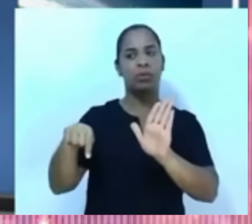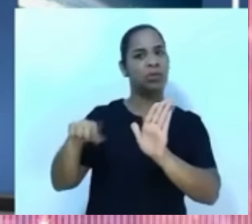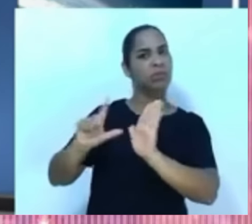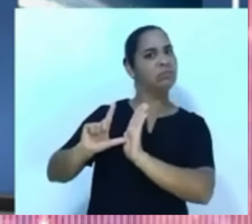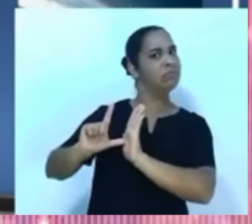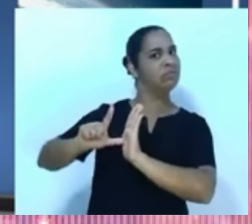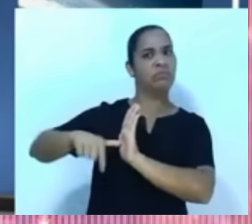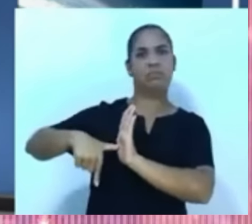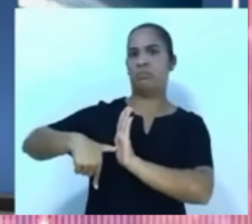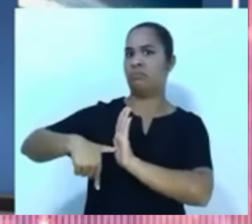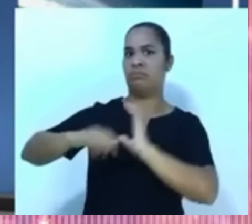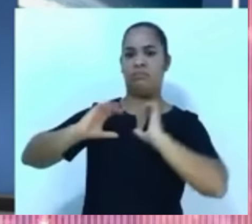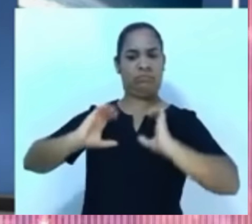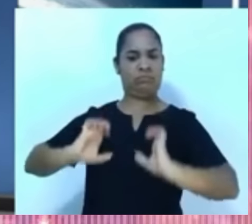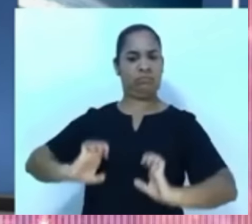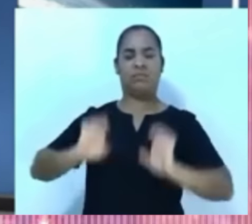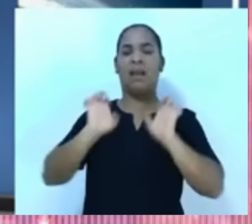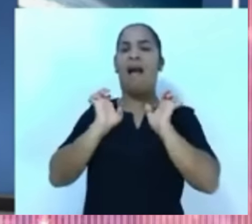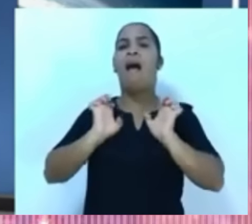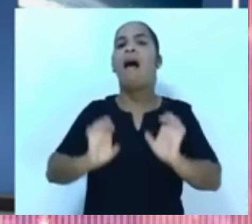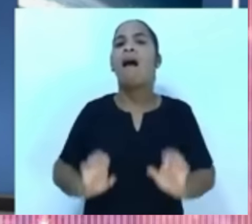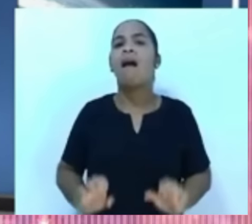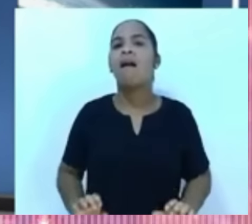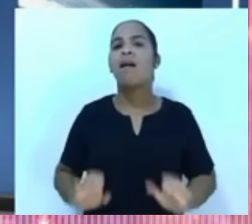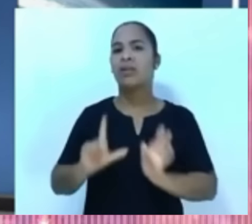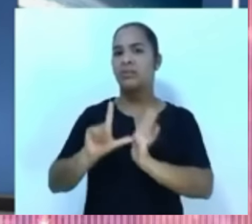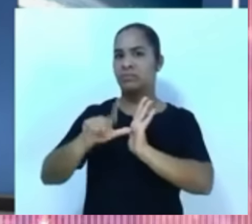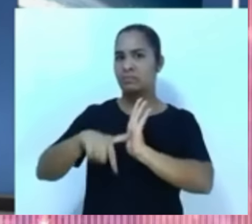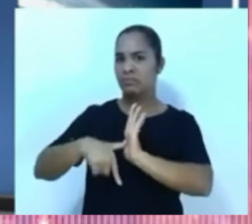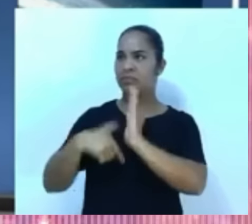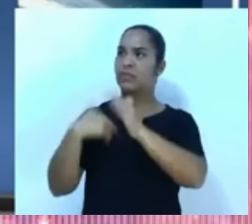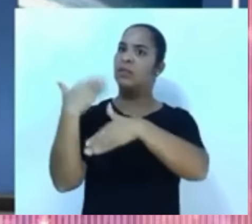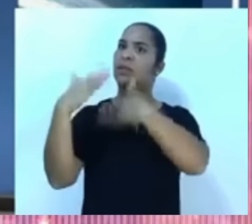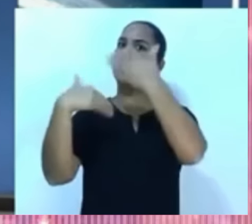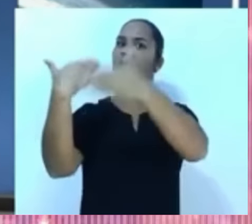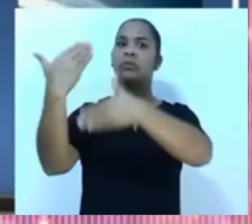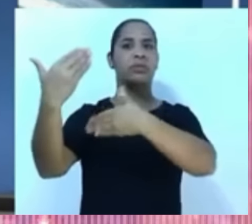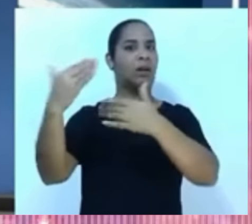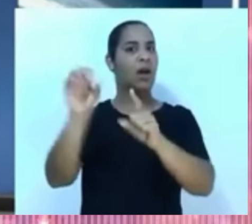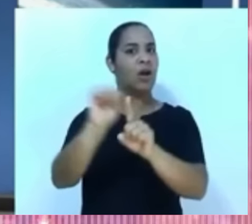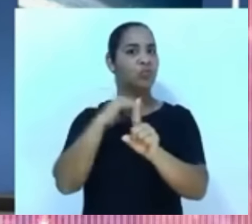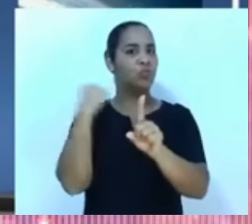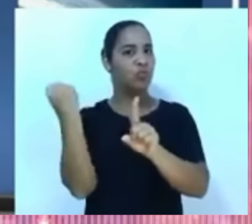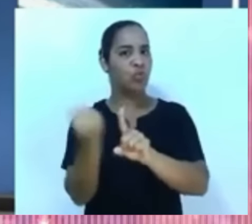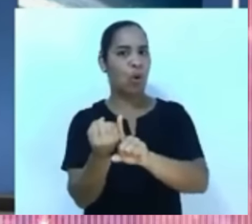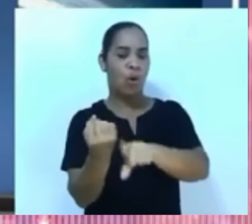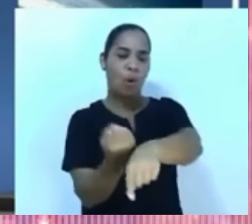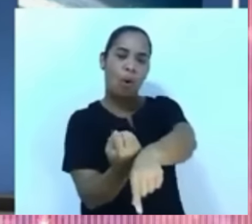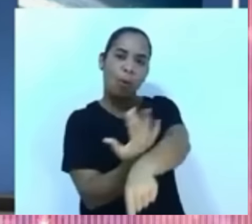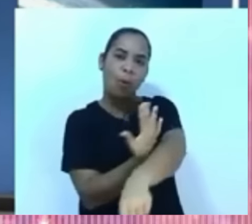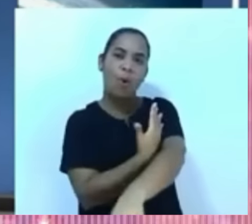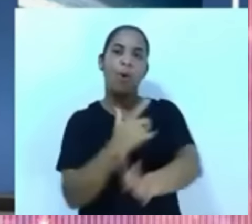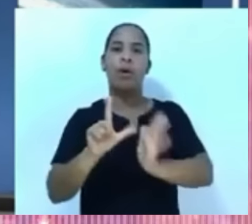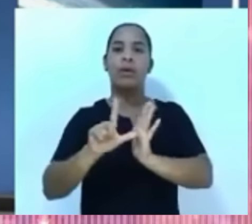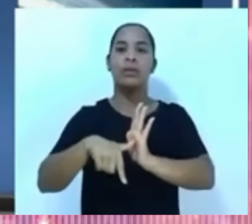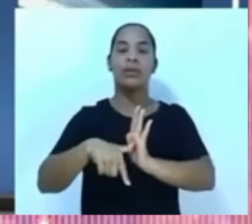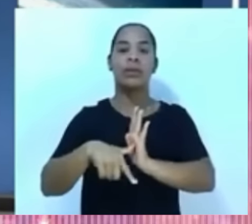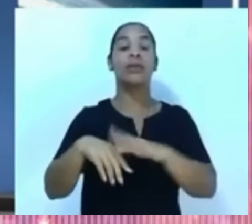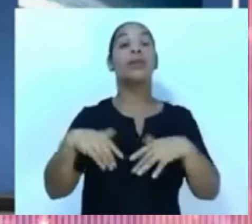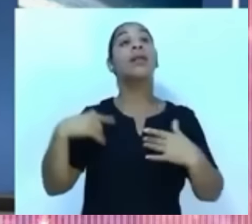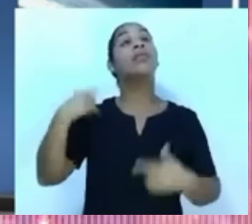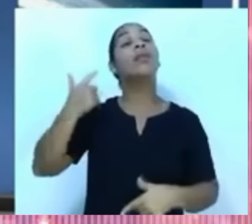comportamento ético é um atraso do desenvolvimento sócio emocional no entanto surgiram outras